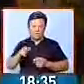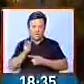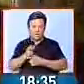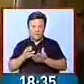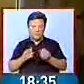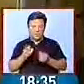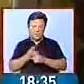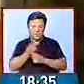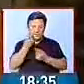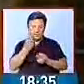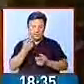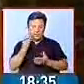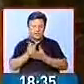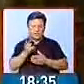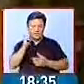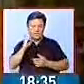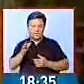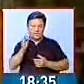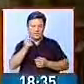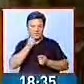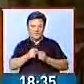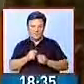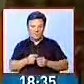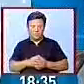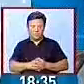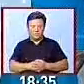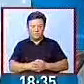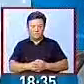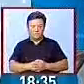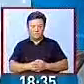muito para ver ainda até o próximo dia 14 de setembro. Este